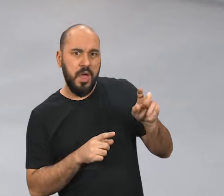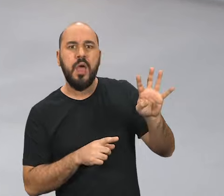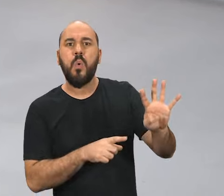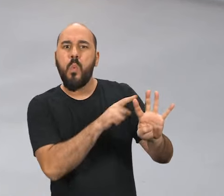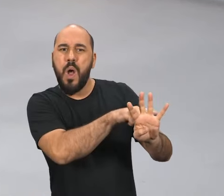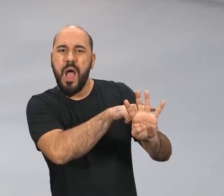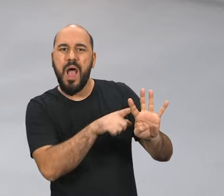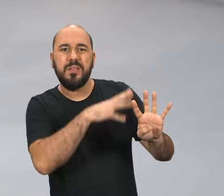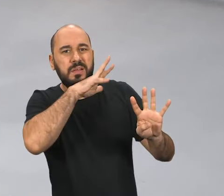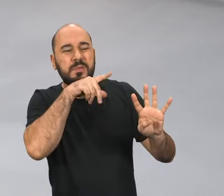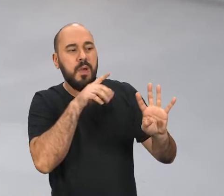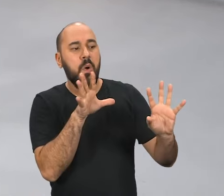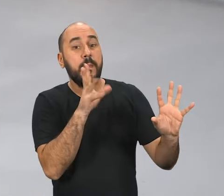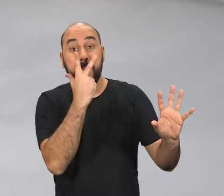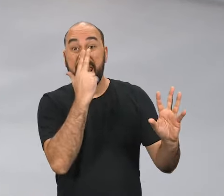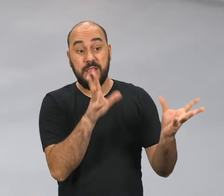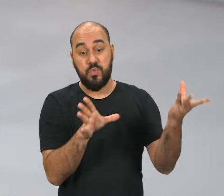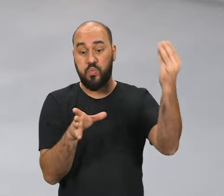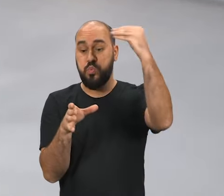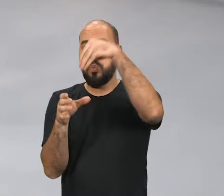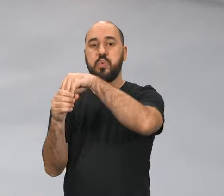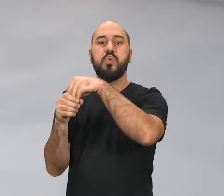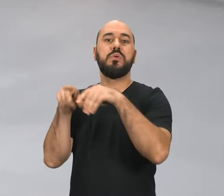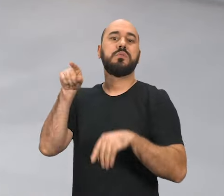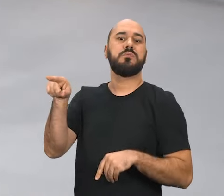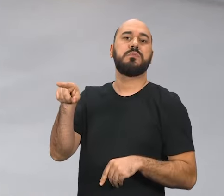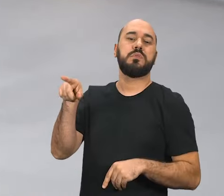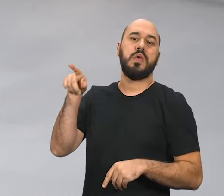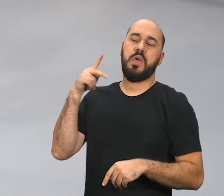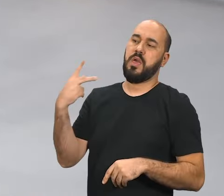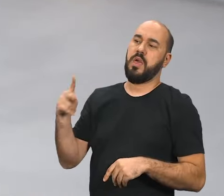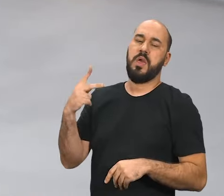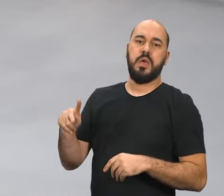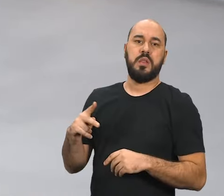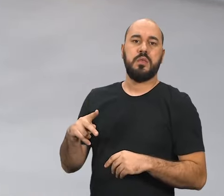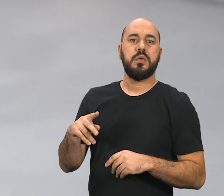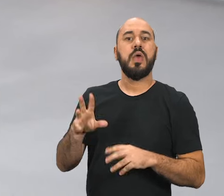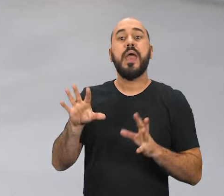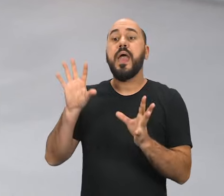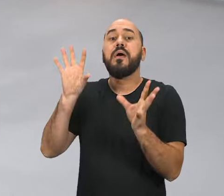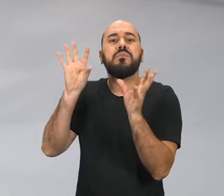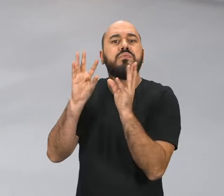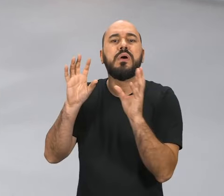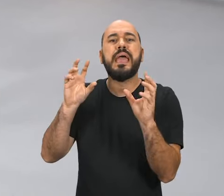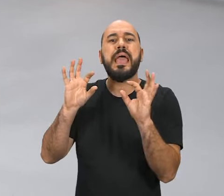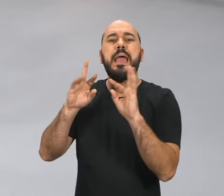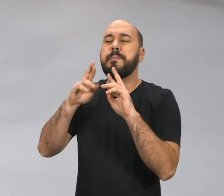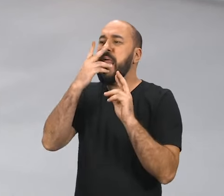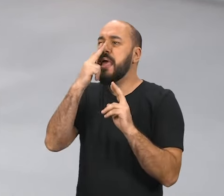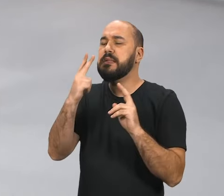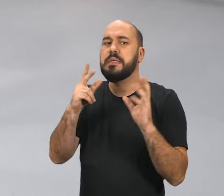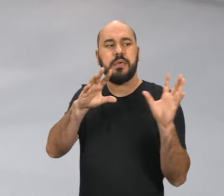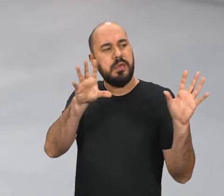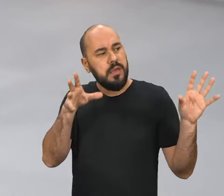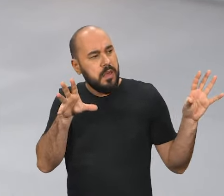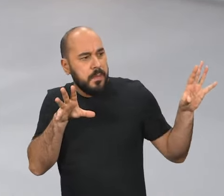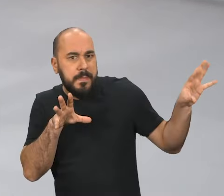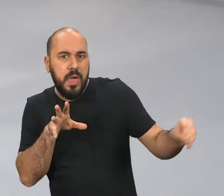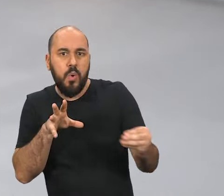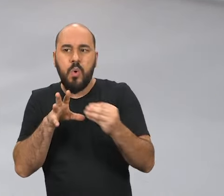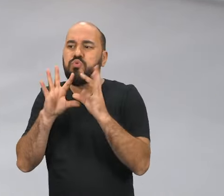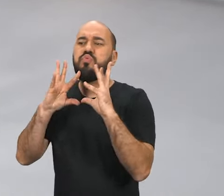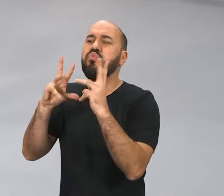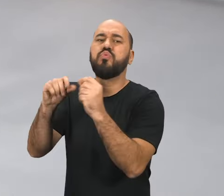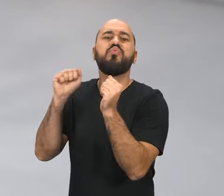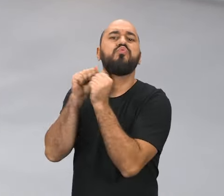Apocalipse 13, ela reúne em si mesma todos os animais de Daniel